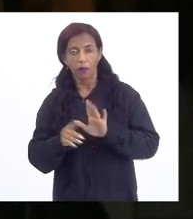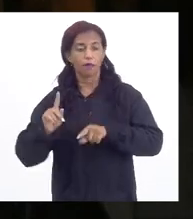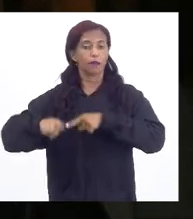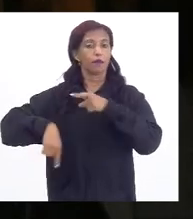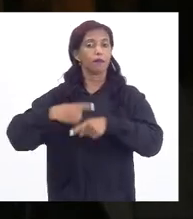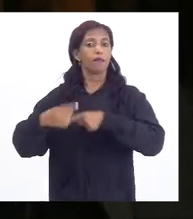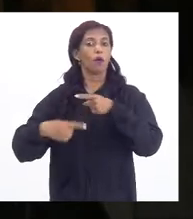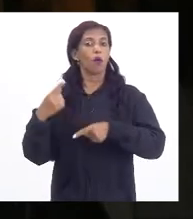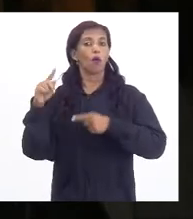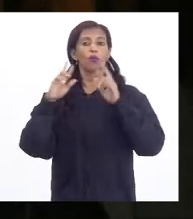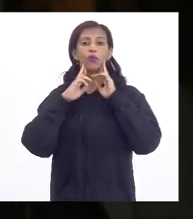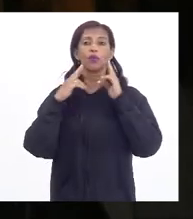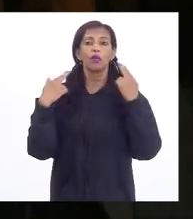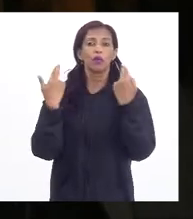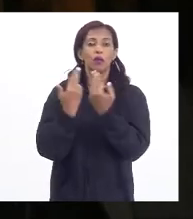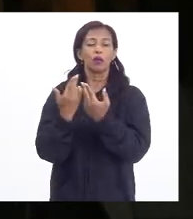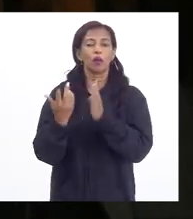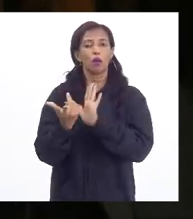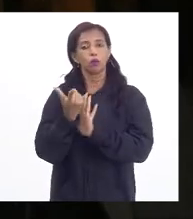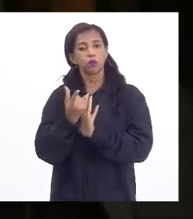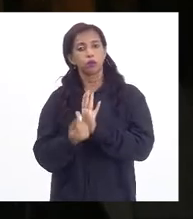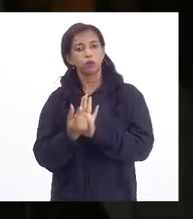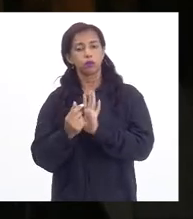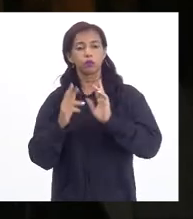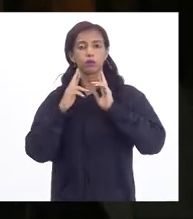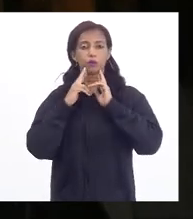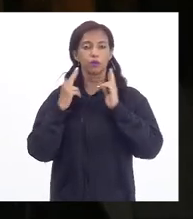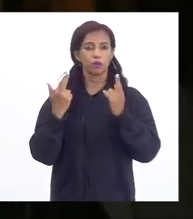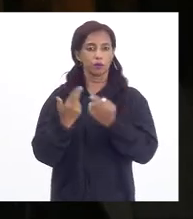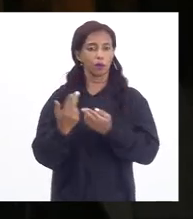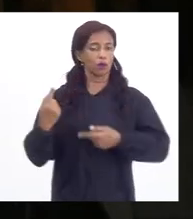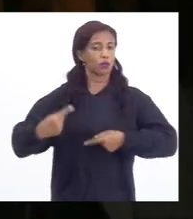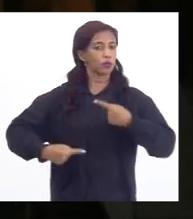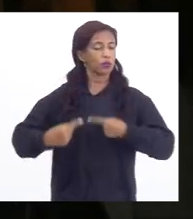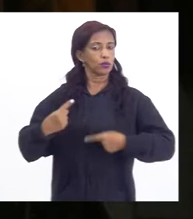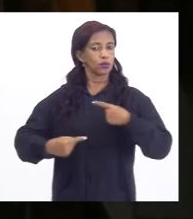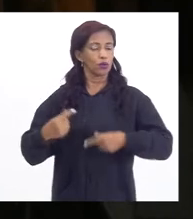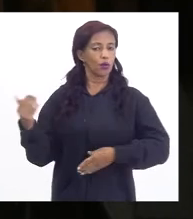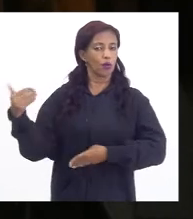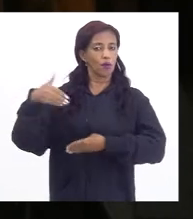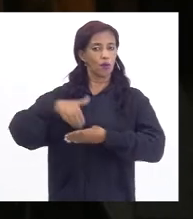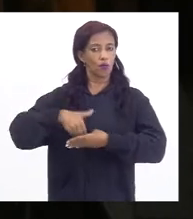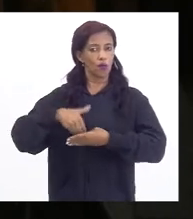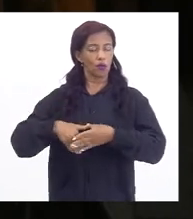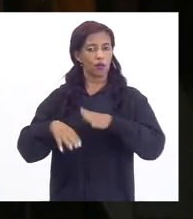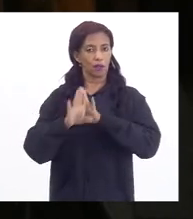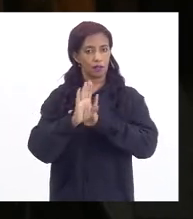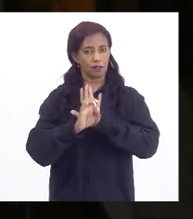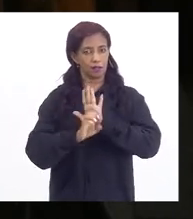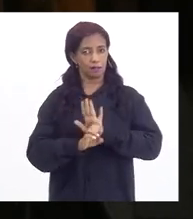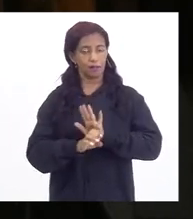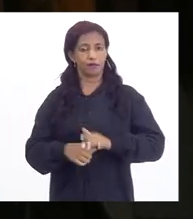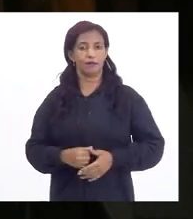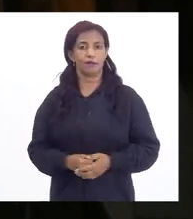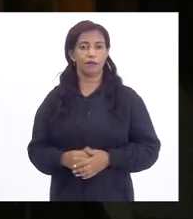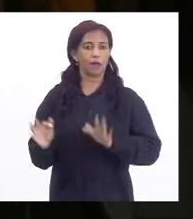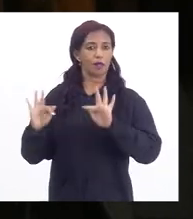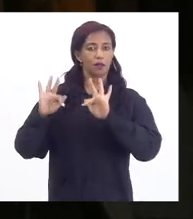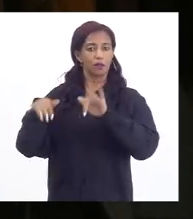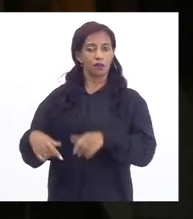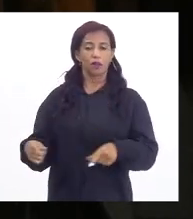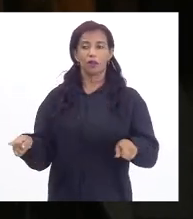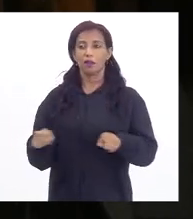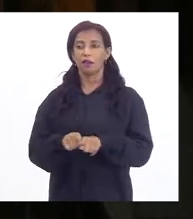depois outra reunião da comissão de orçamento para discutir e votar as emendas, para